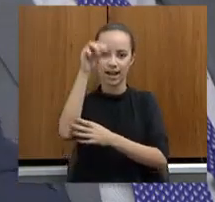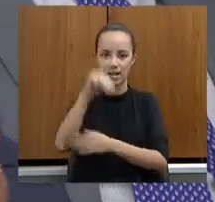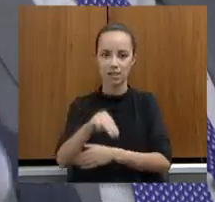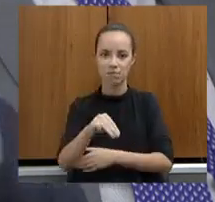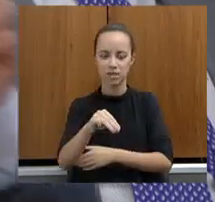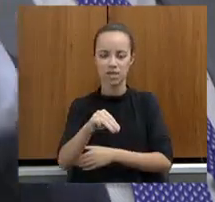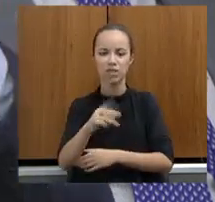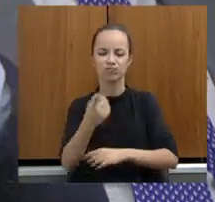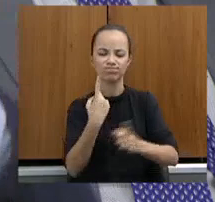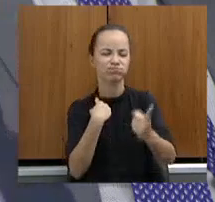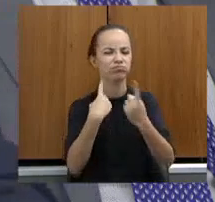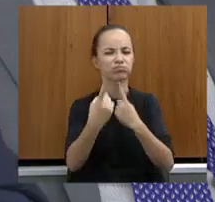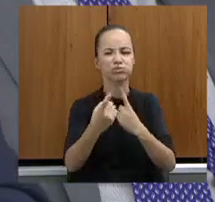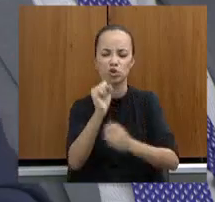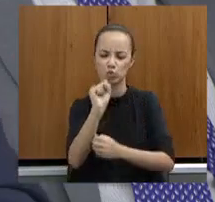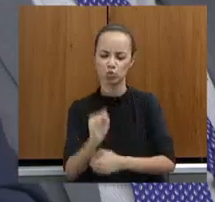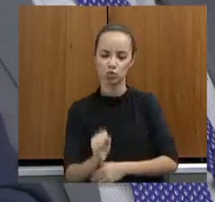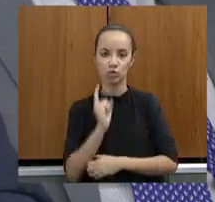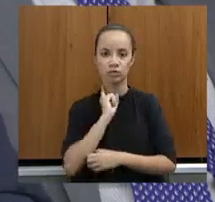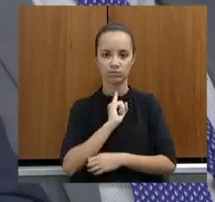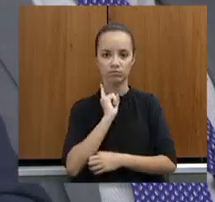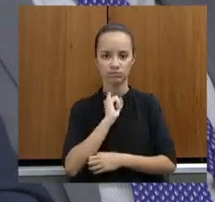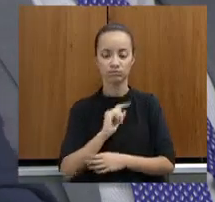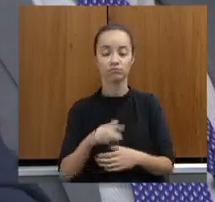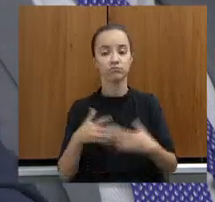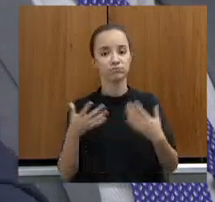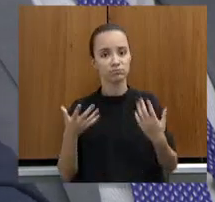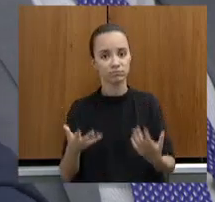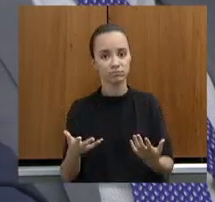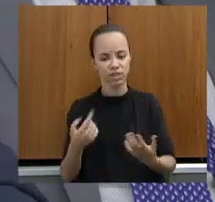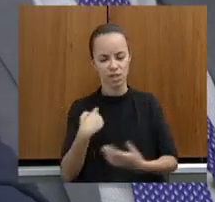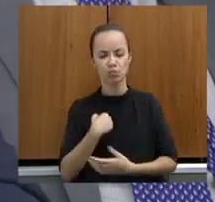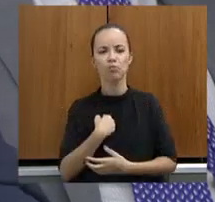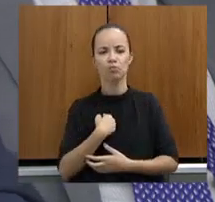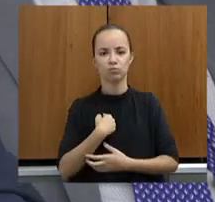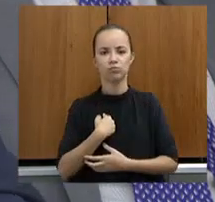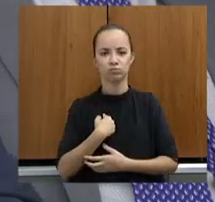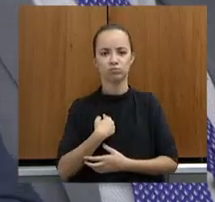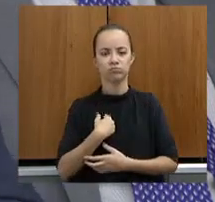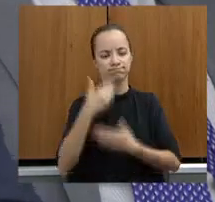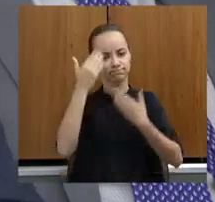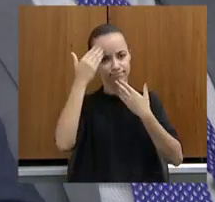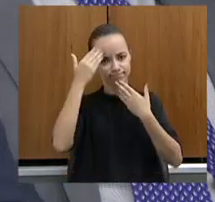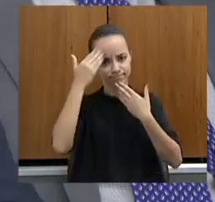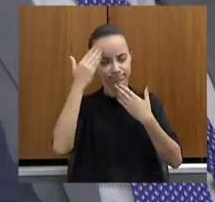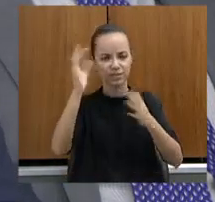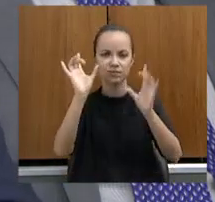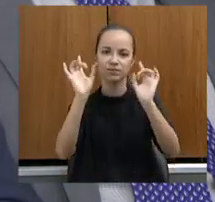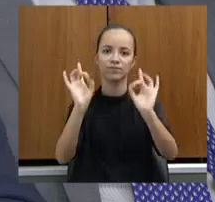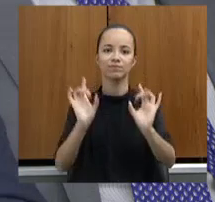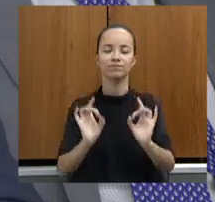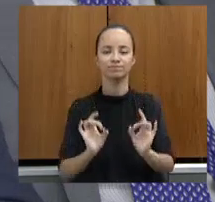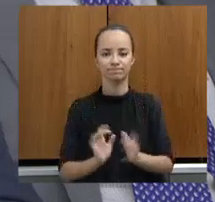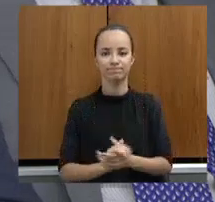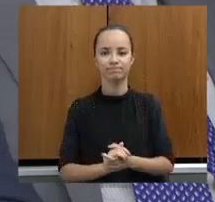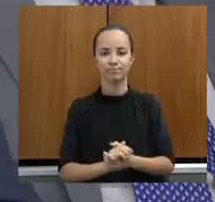Estradas de todo sul de Minas razão pela qual faço aqui em um agradecimento muito especial em nome de toda